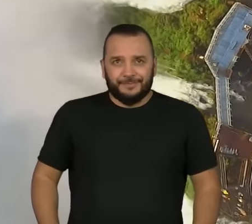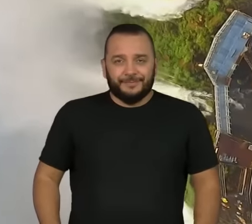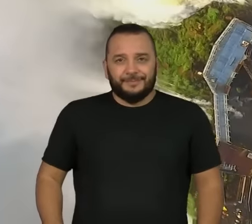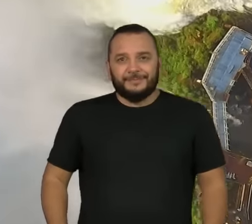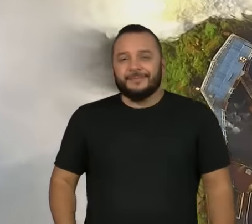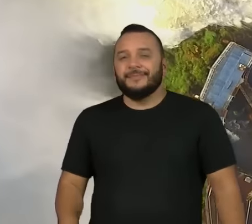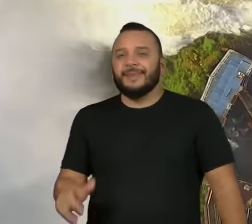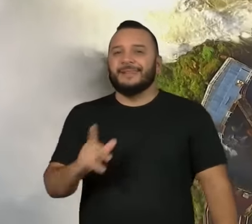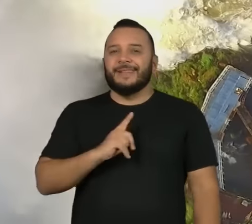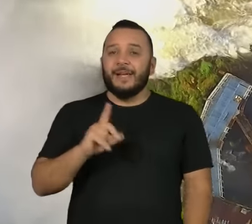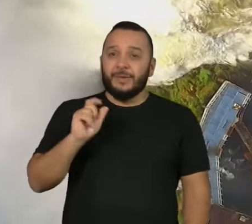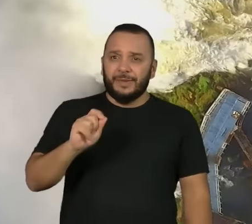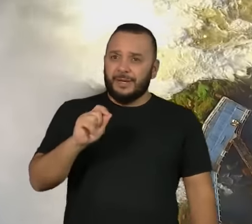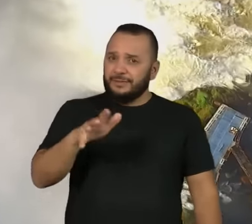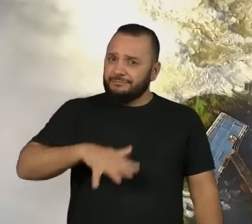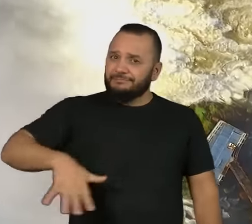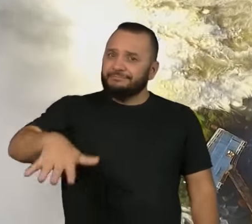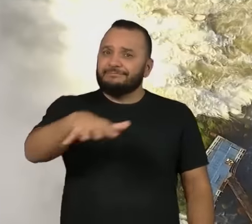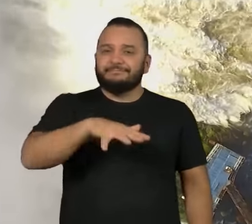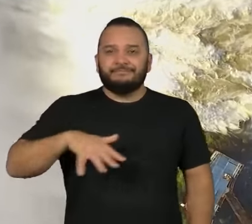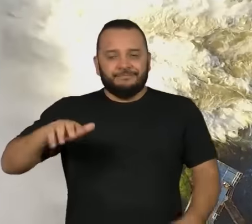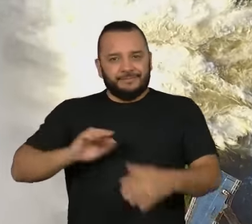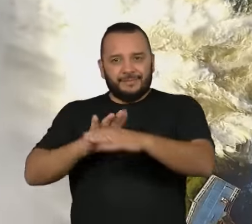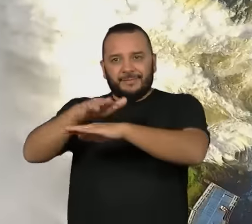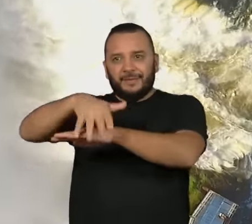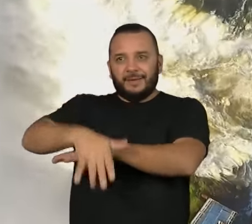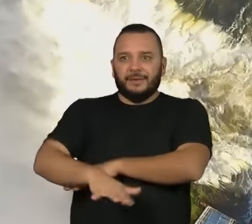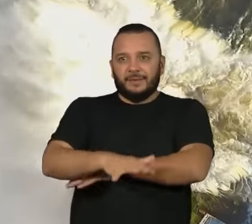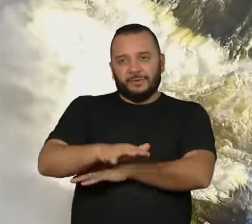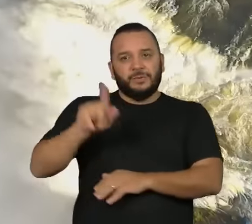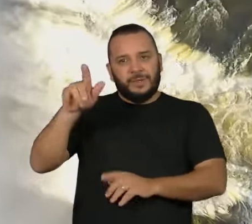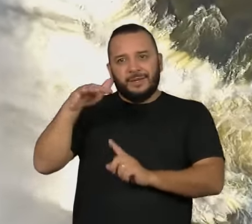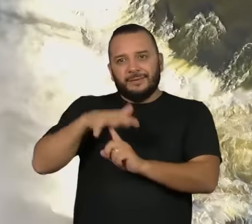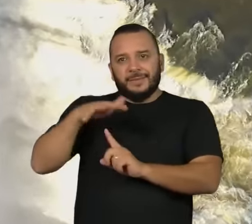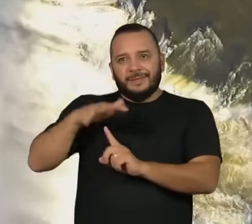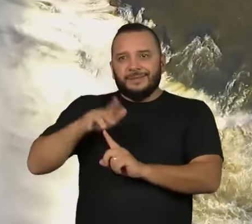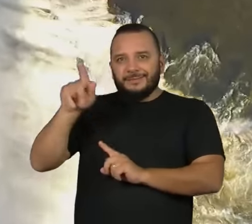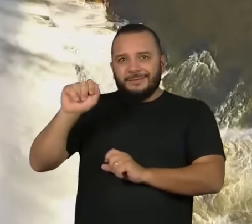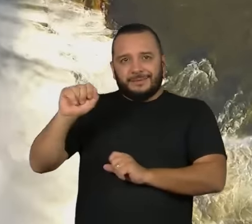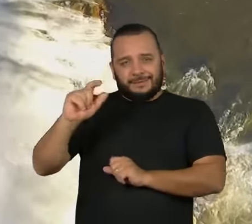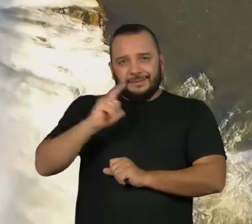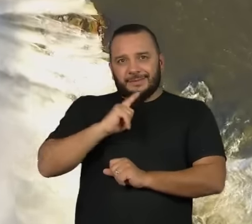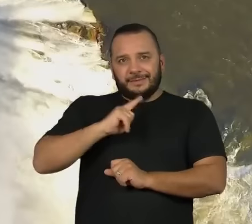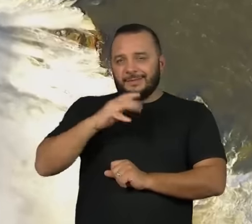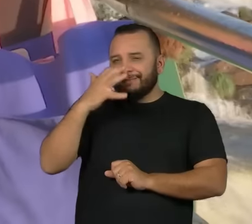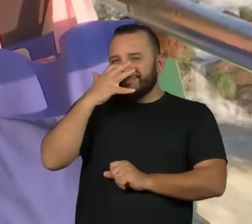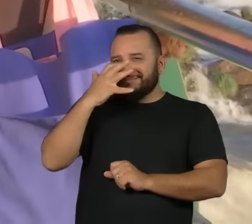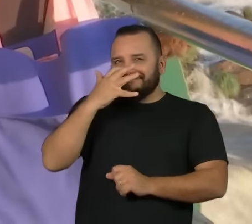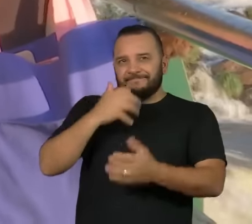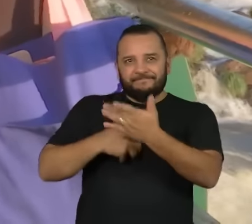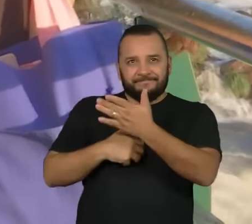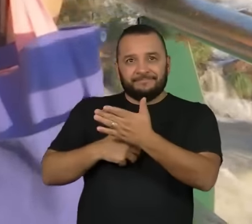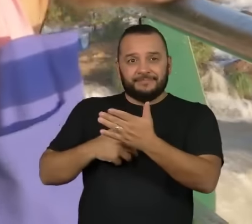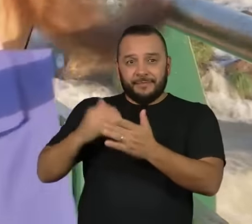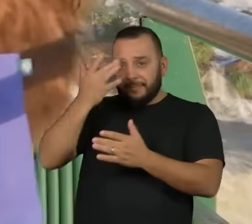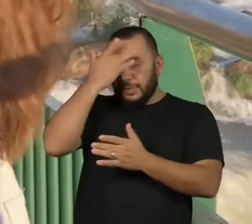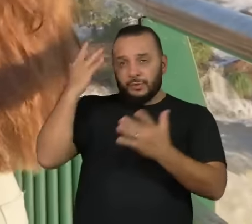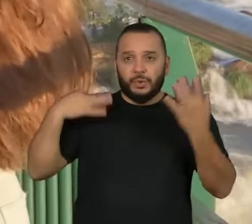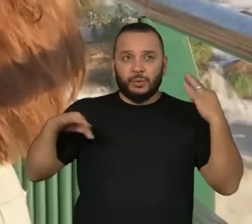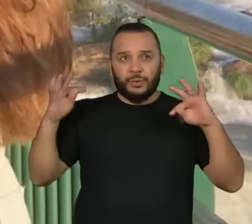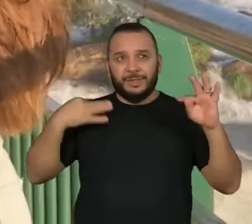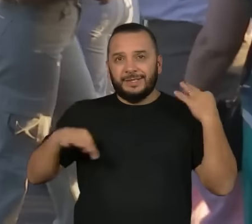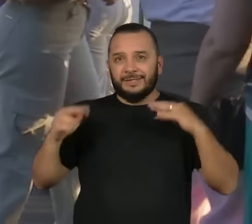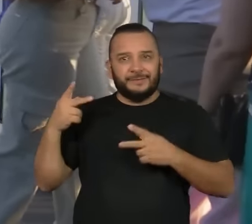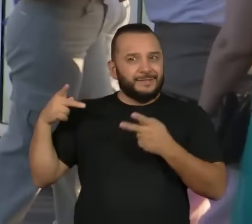São particularidades do Parque Nacional do Iguaçu, no Paraná, uma preciosidade que atrai turistas do